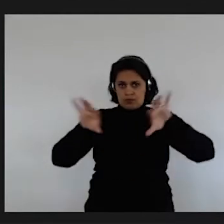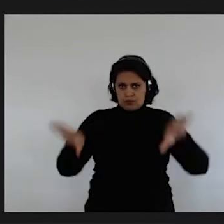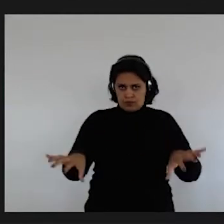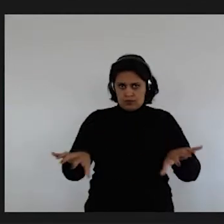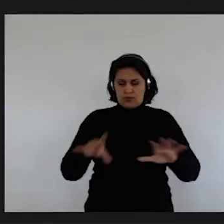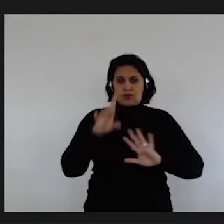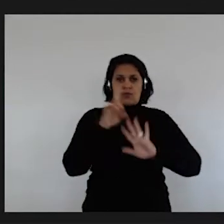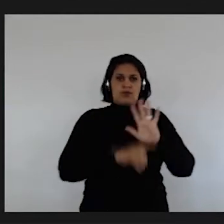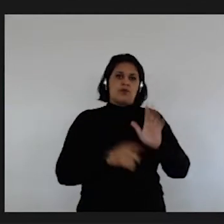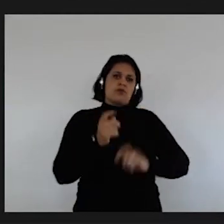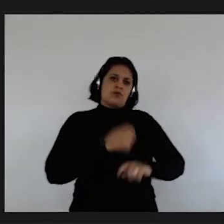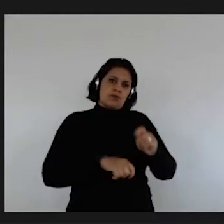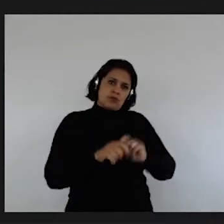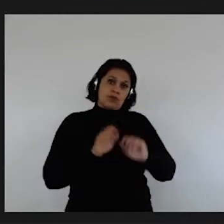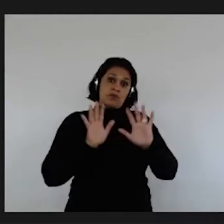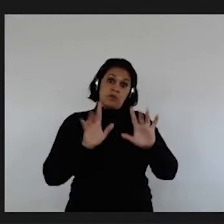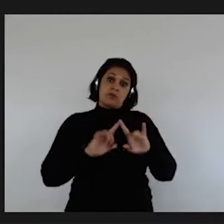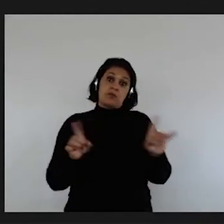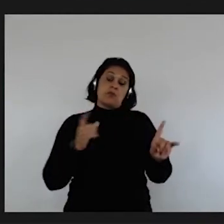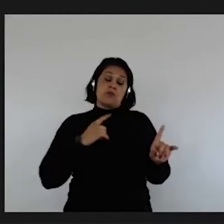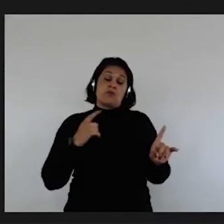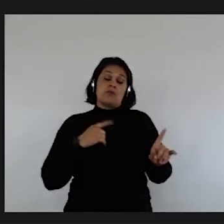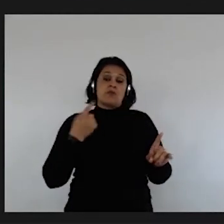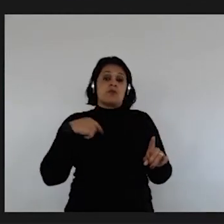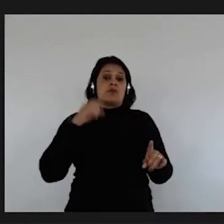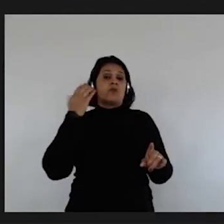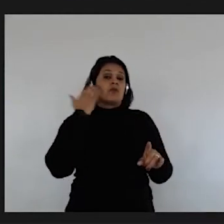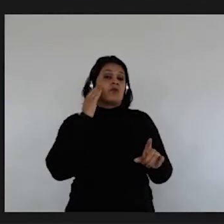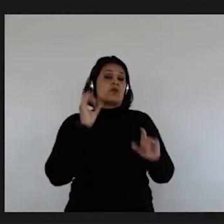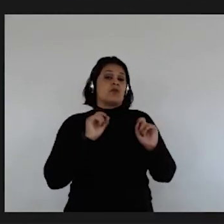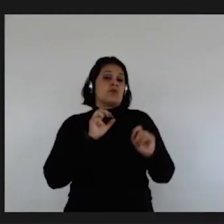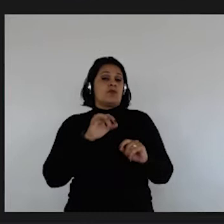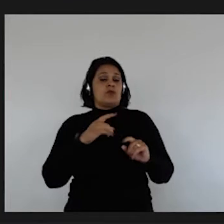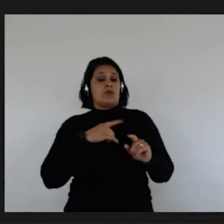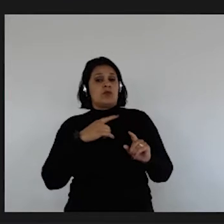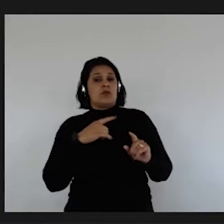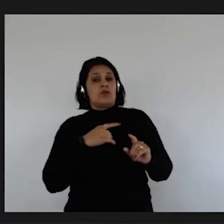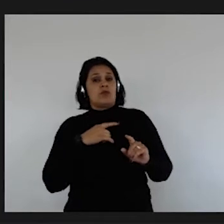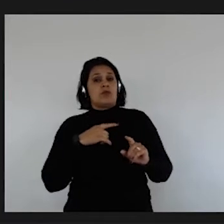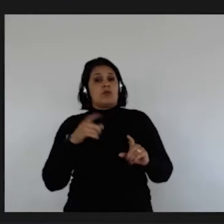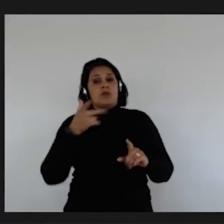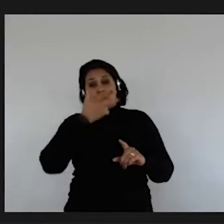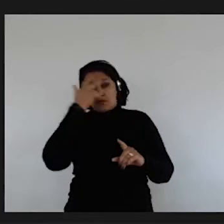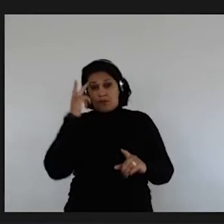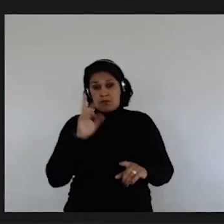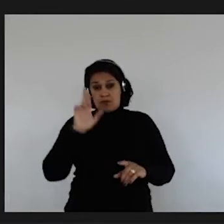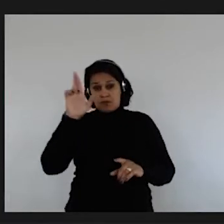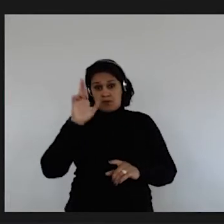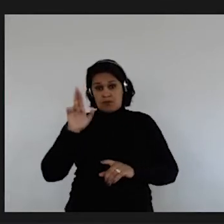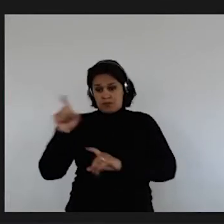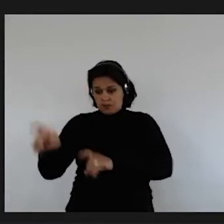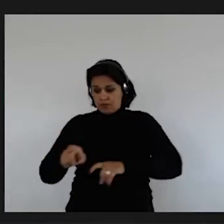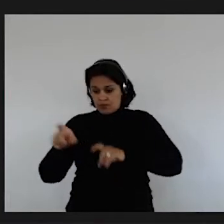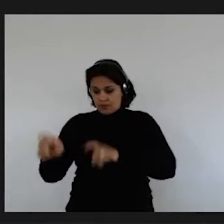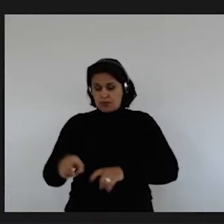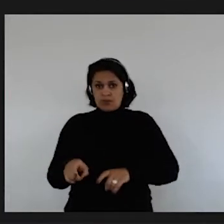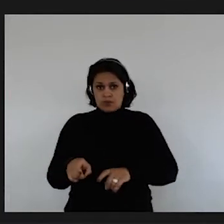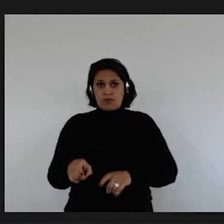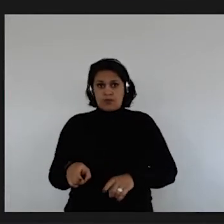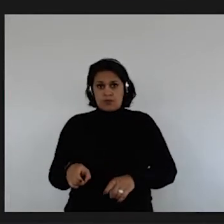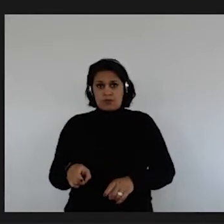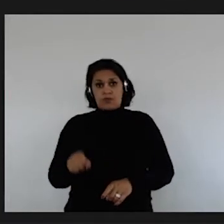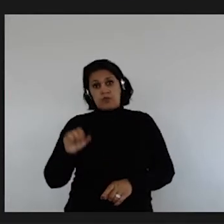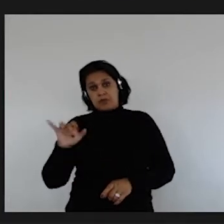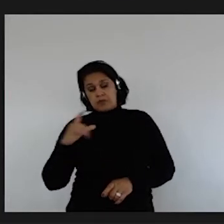comercial. Mas é preciso entender que só existe agronegócio se existir um produtor rural que exerce uma atividade agrária. E a